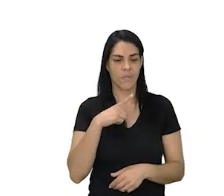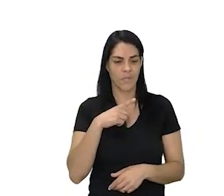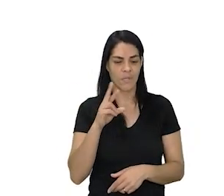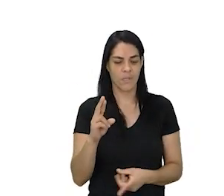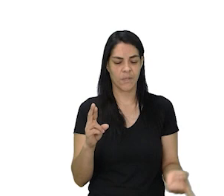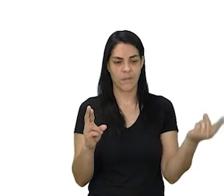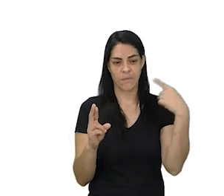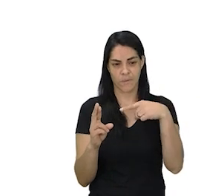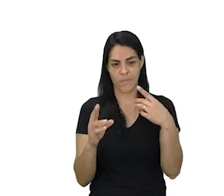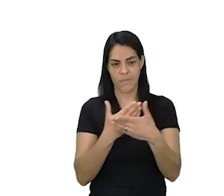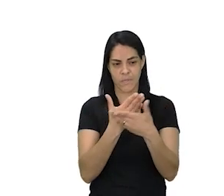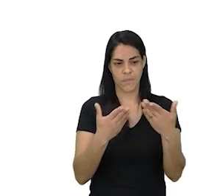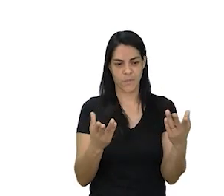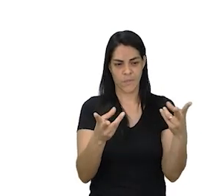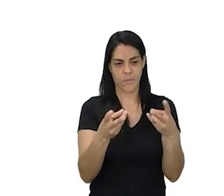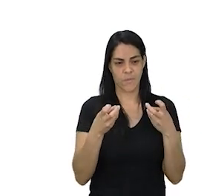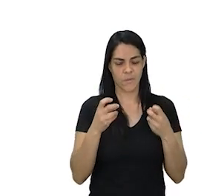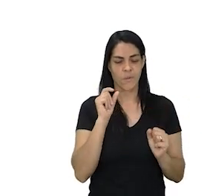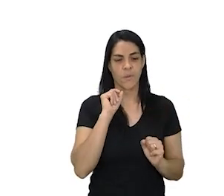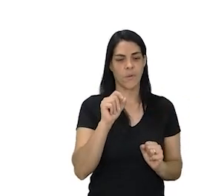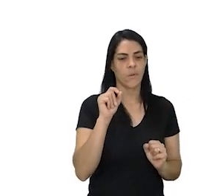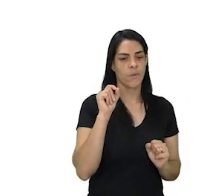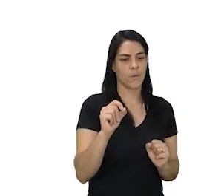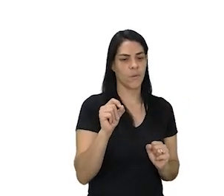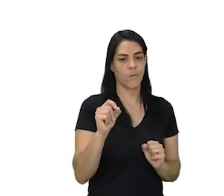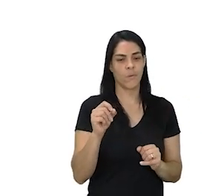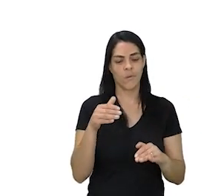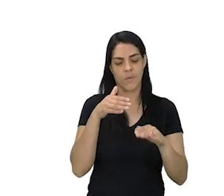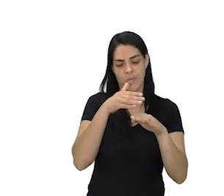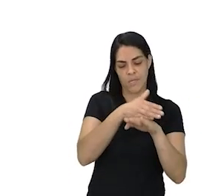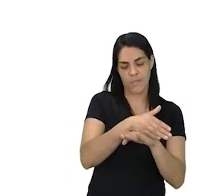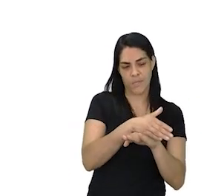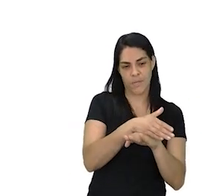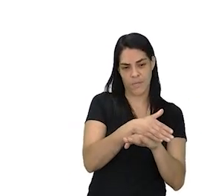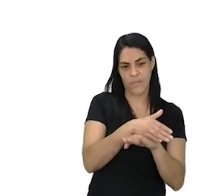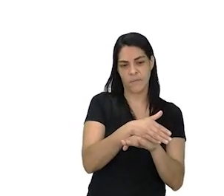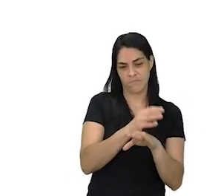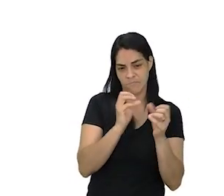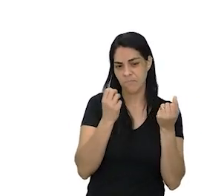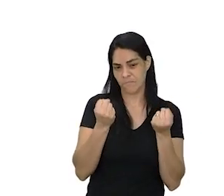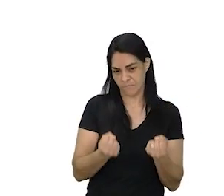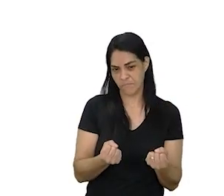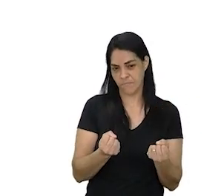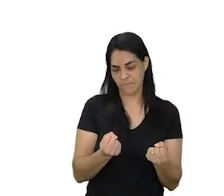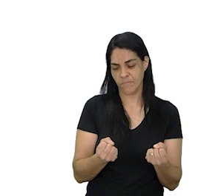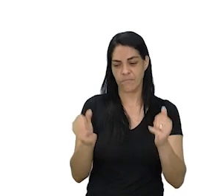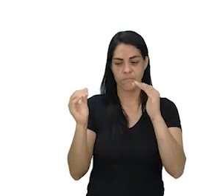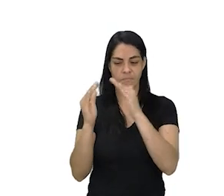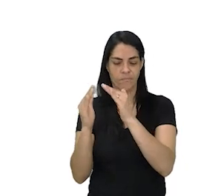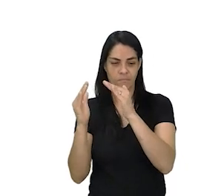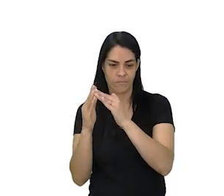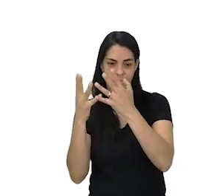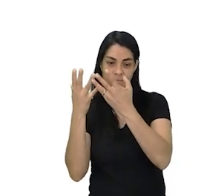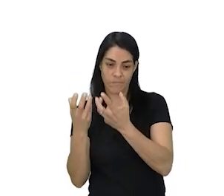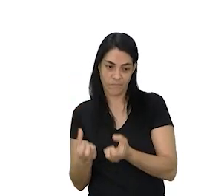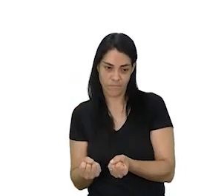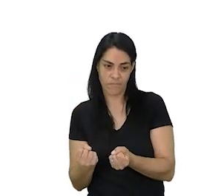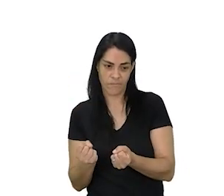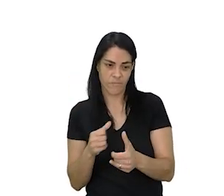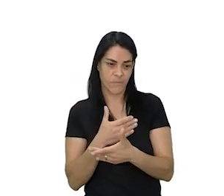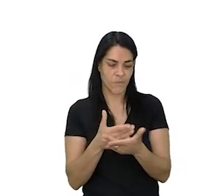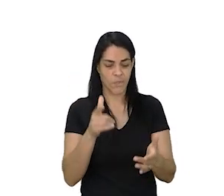viu aqui que a gente considerou o ponto de entrada, a gente considerou a casa onde a gente pode levantar